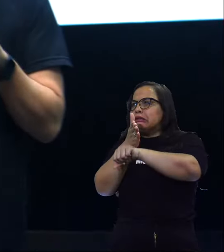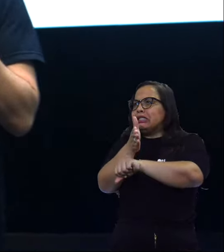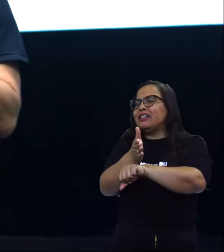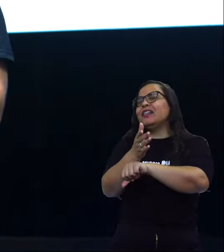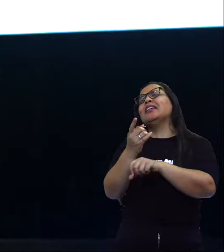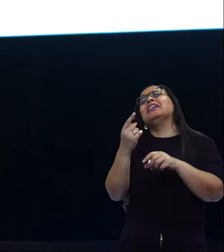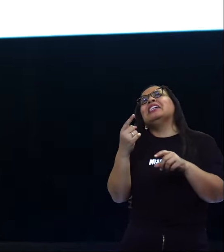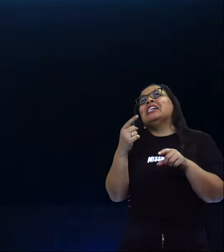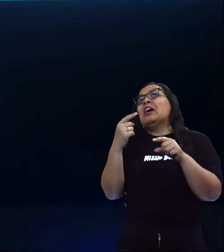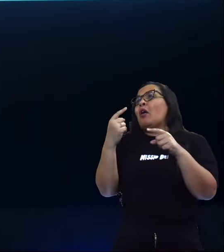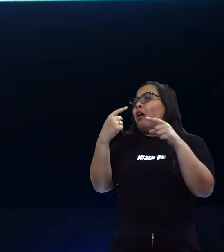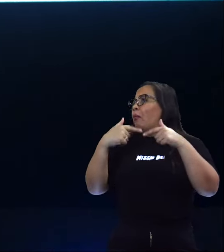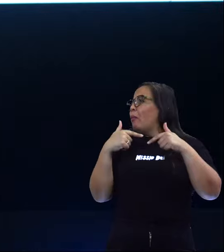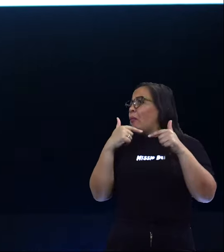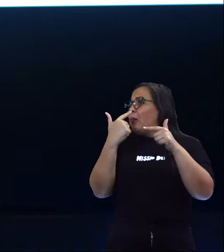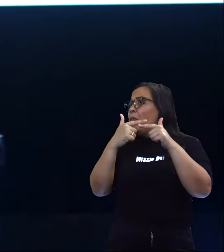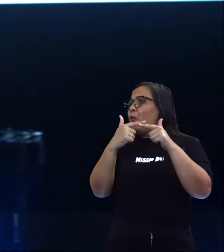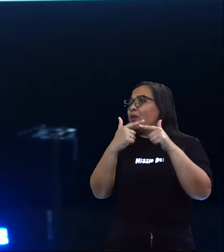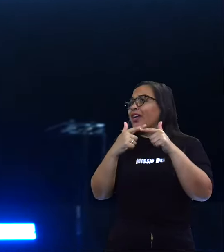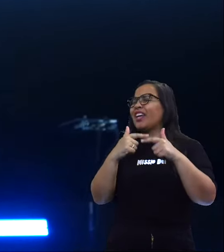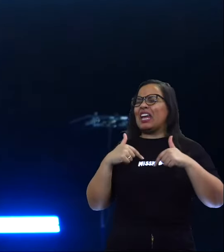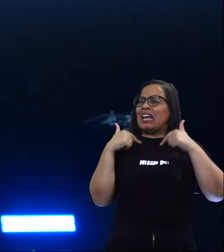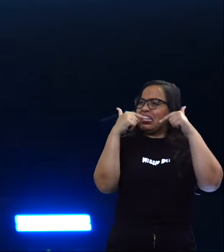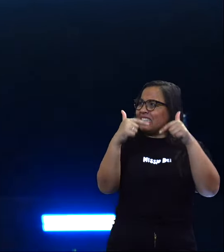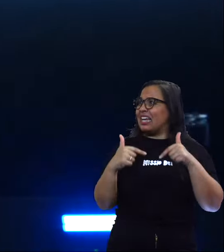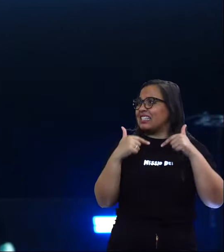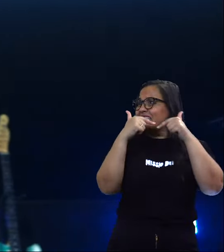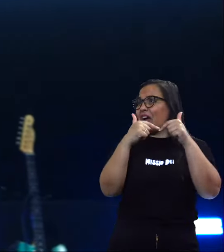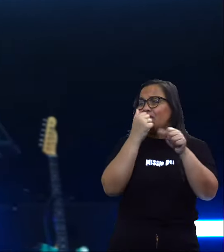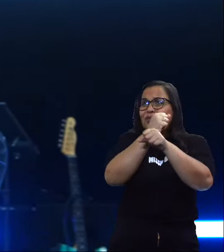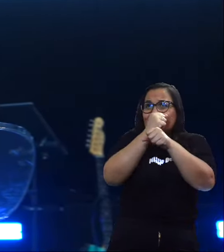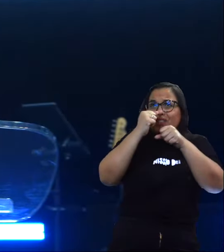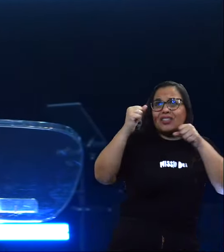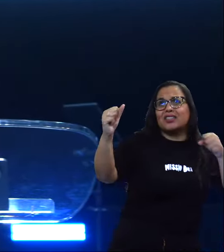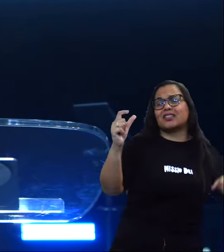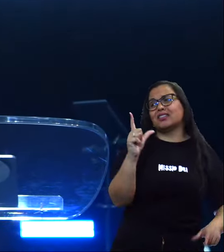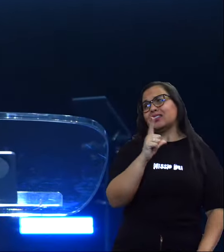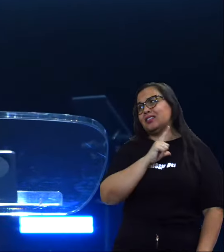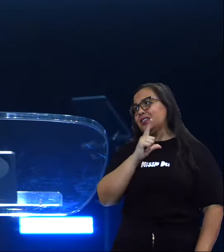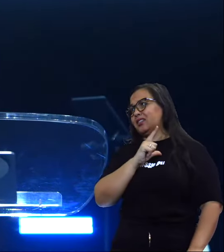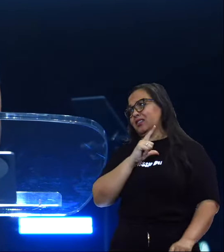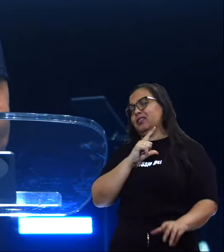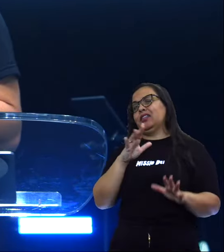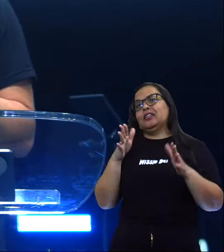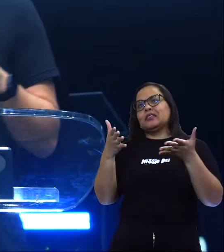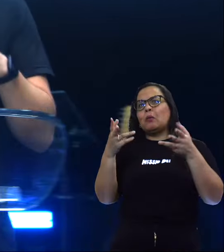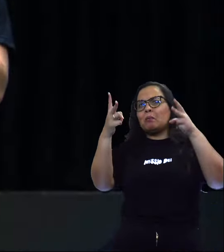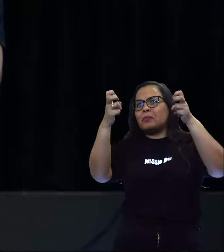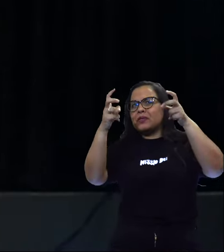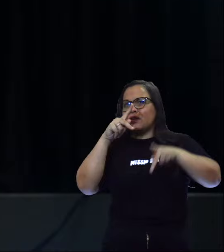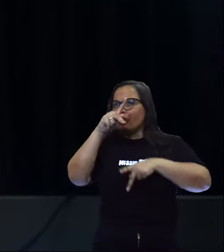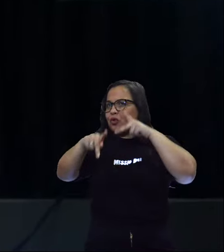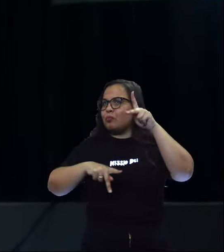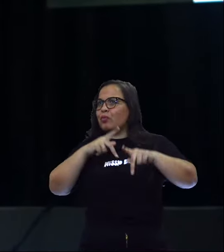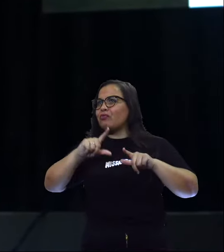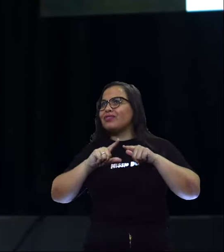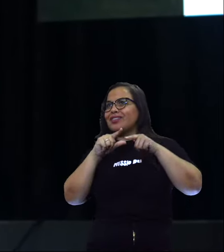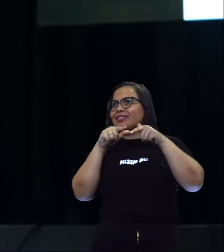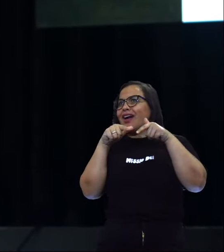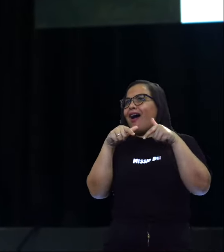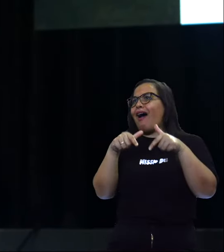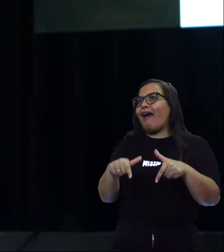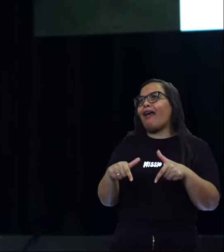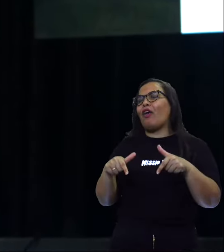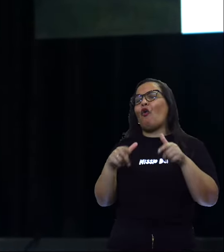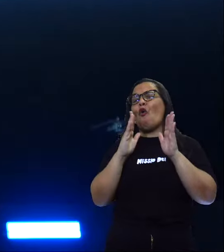que o mesmo Deus iria poder dar vitória para eles, o mesmo Deus que havia feito tanto por eles, que não ia simplesmente deixar cair